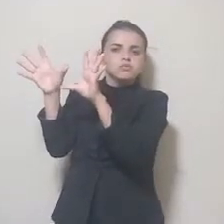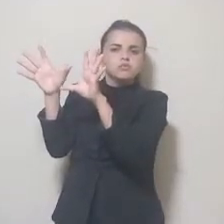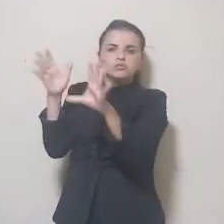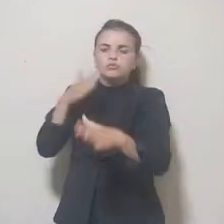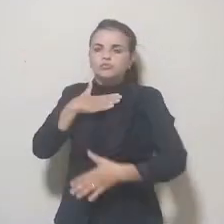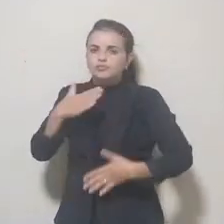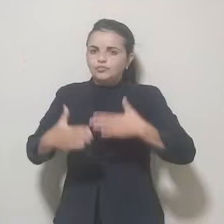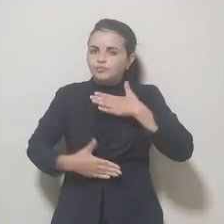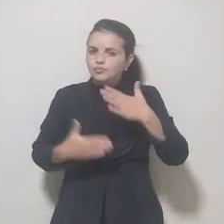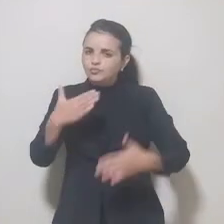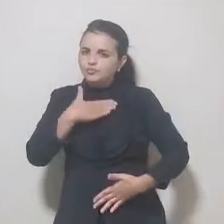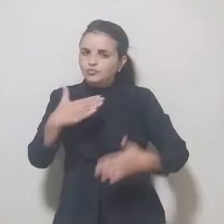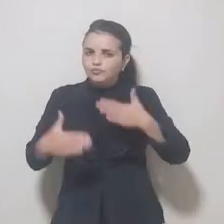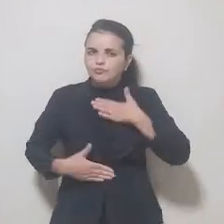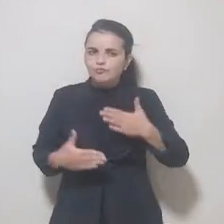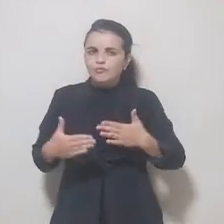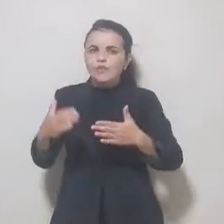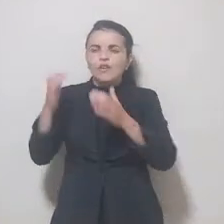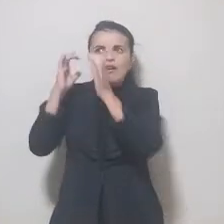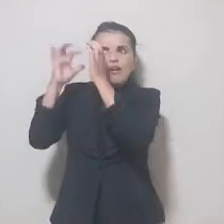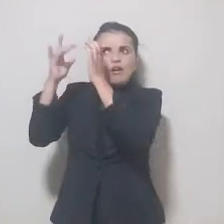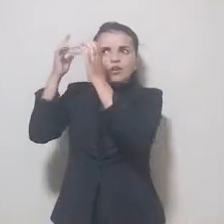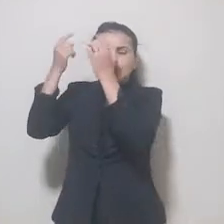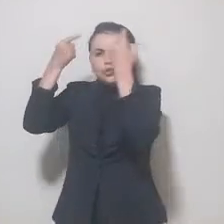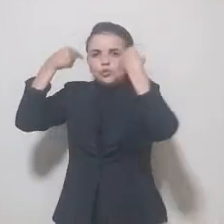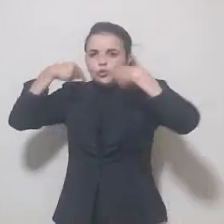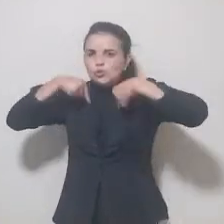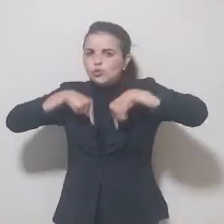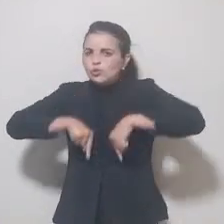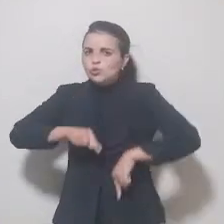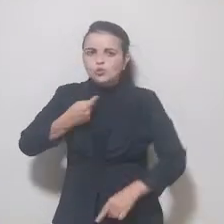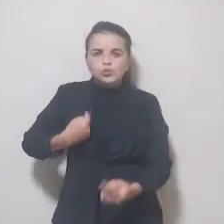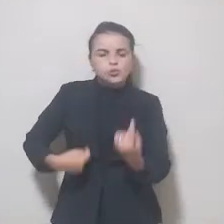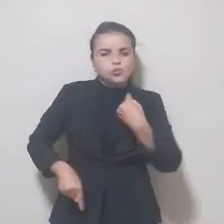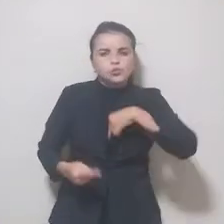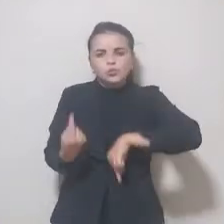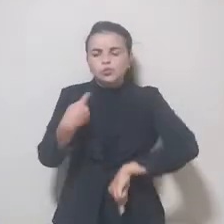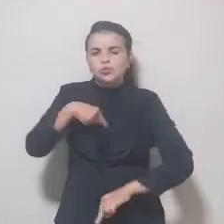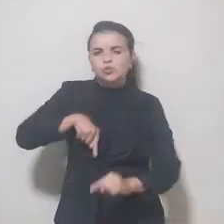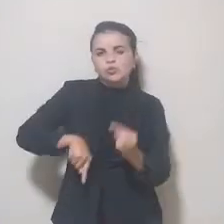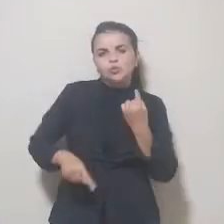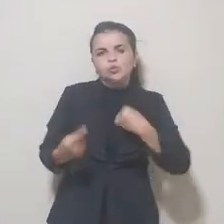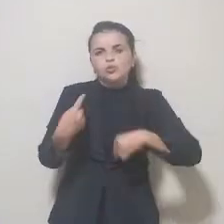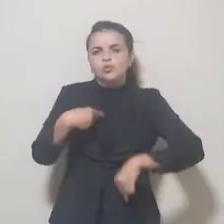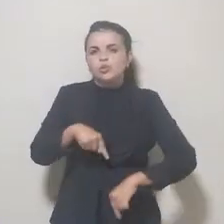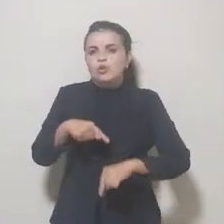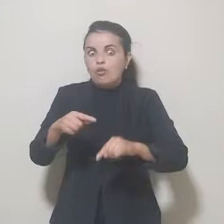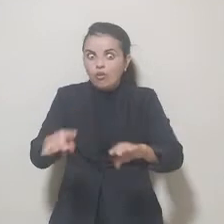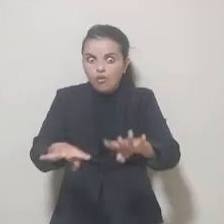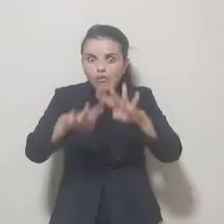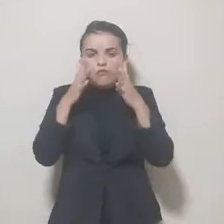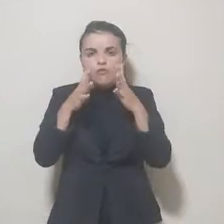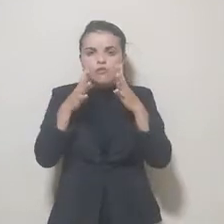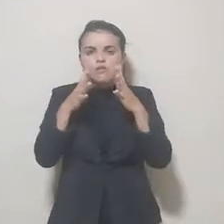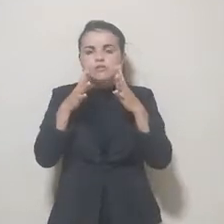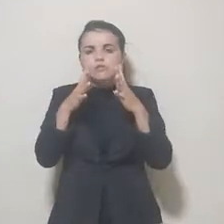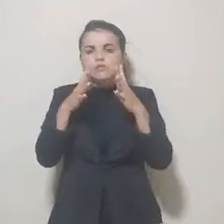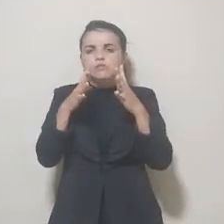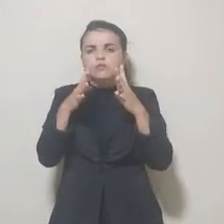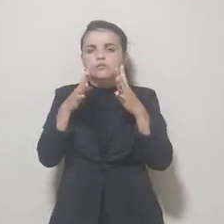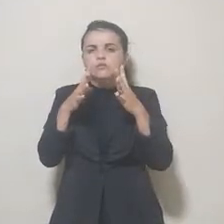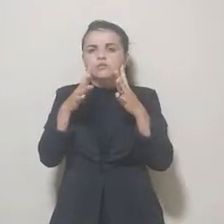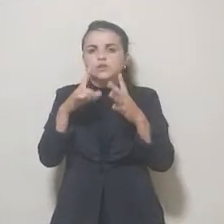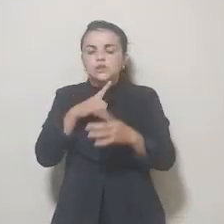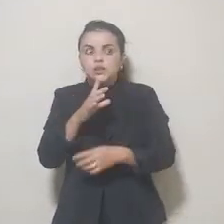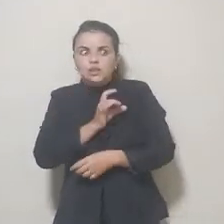ficar mais resistente e a gente ficar meio que perdido, ficar meio que sem atenção. Porque se você está com medo, o que a gente